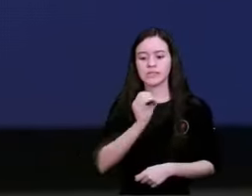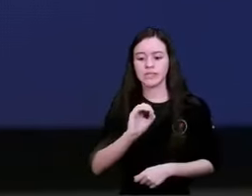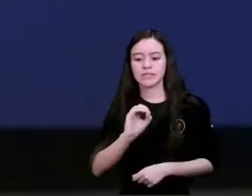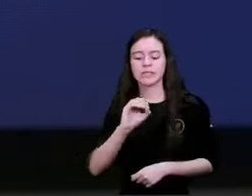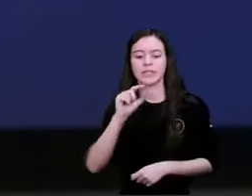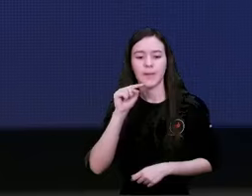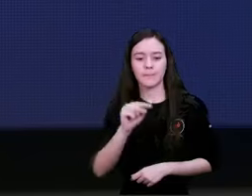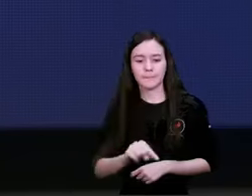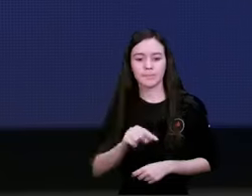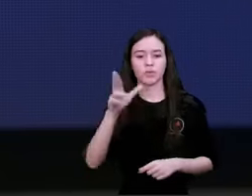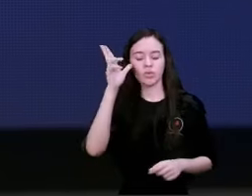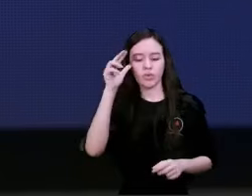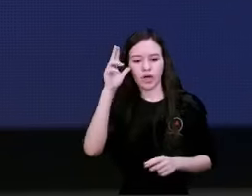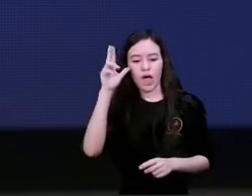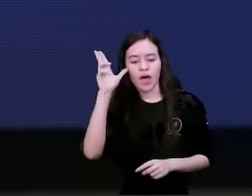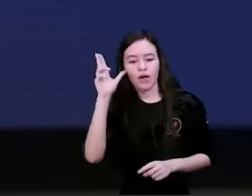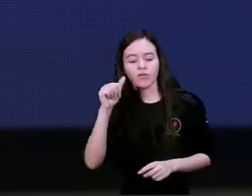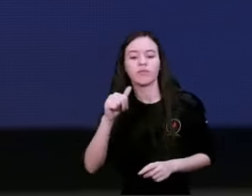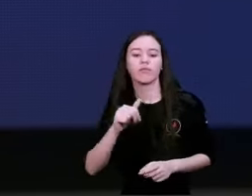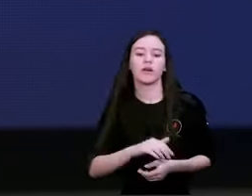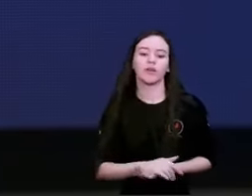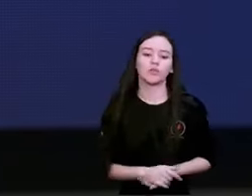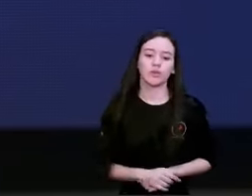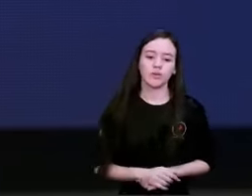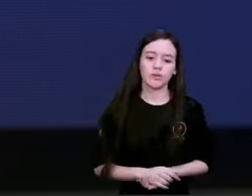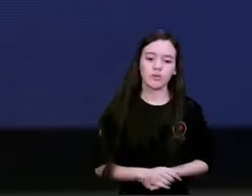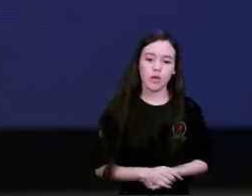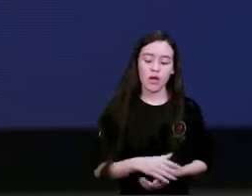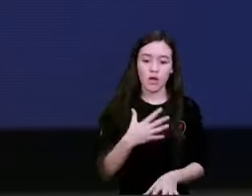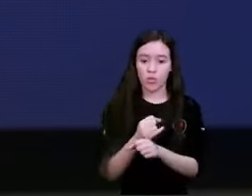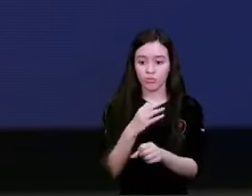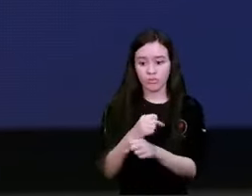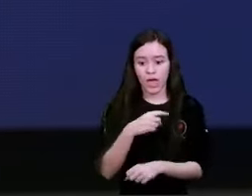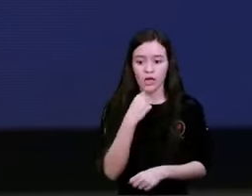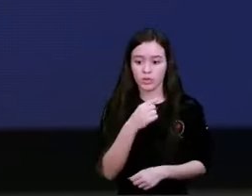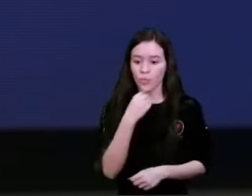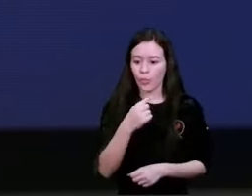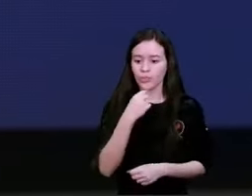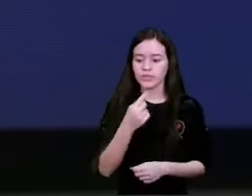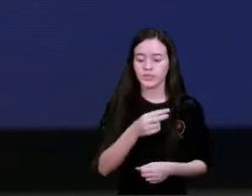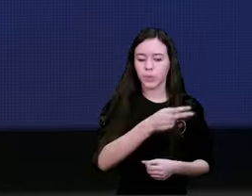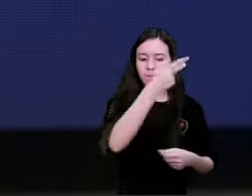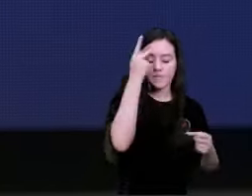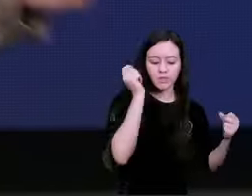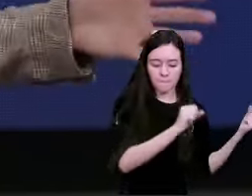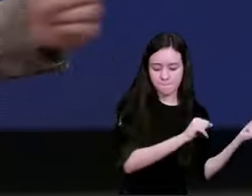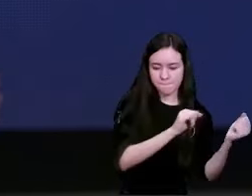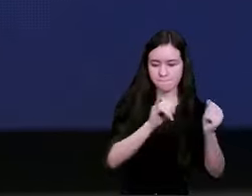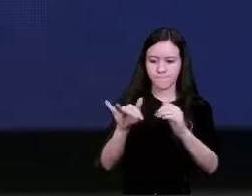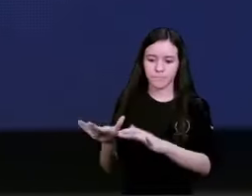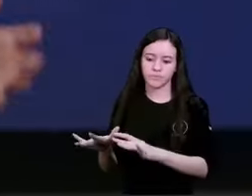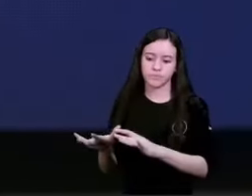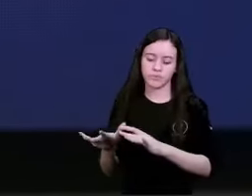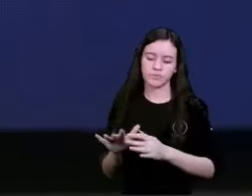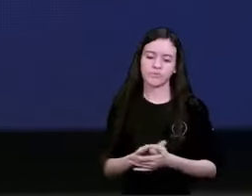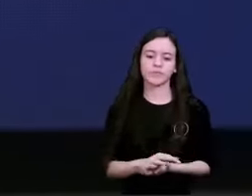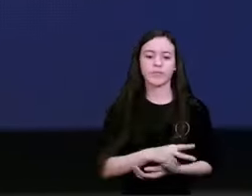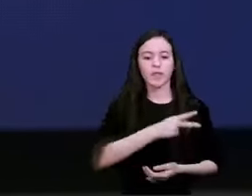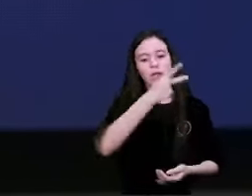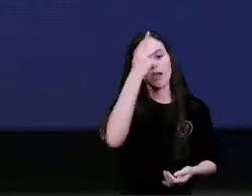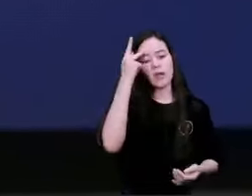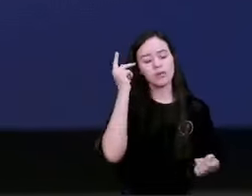60.000 cavaleiros, e era inumerável a gente que vinha com ele do... As pessoas